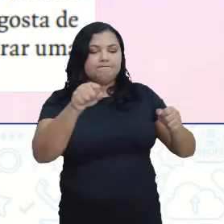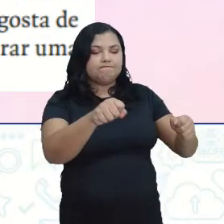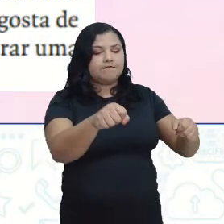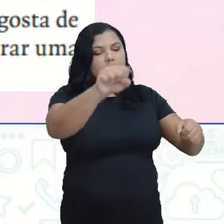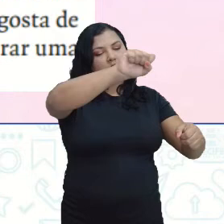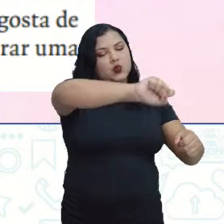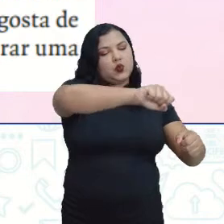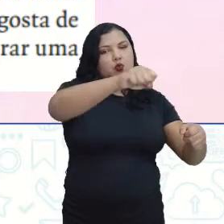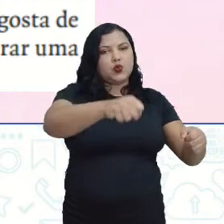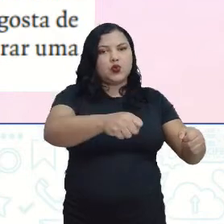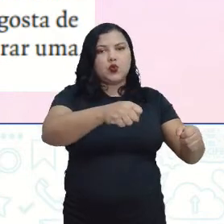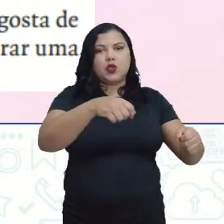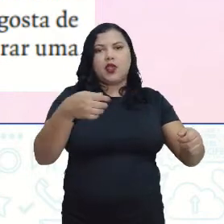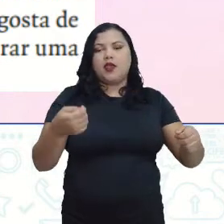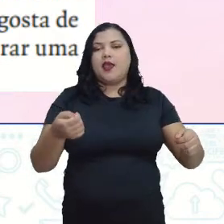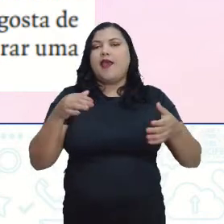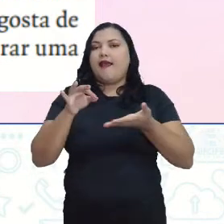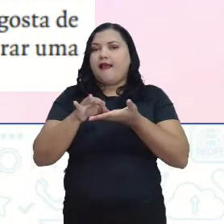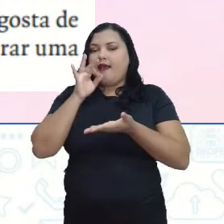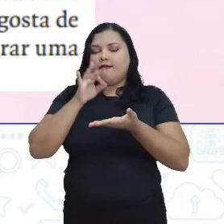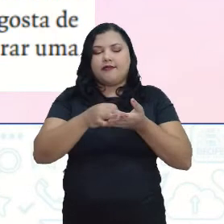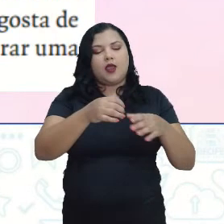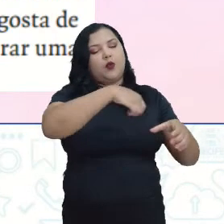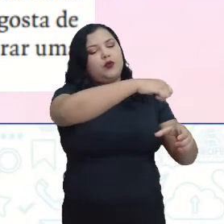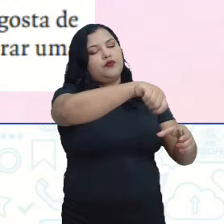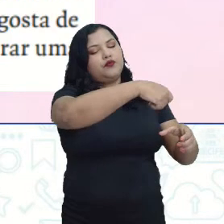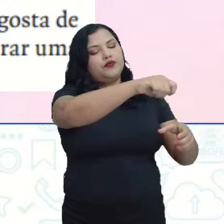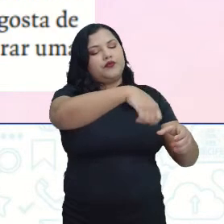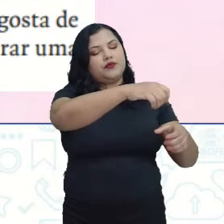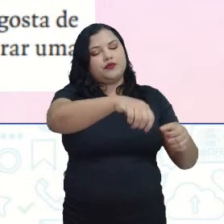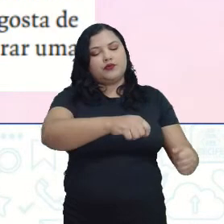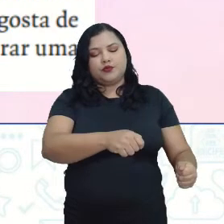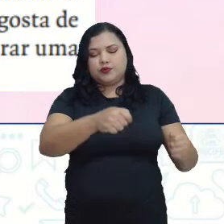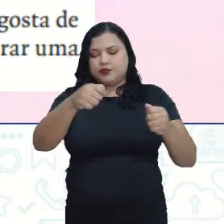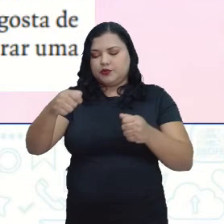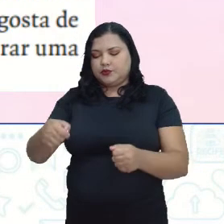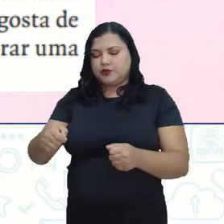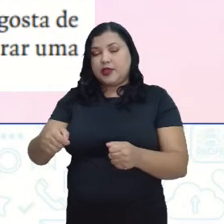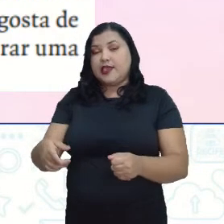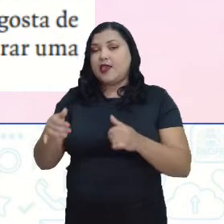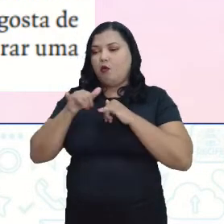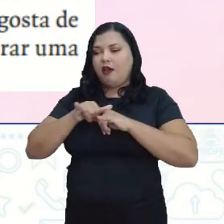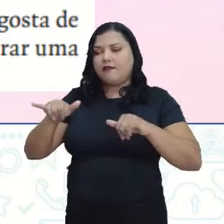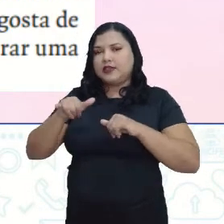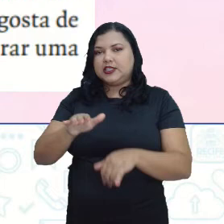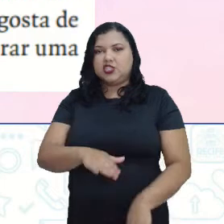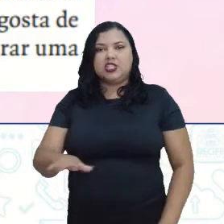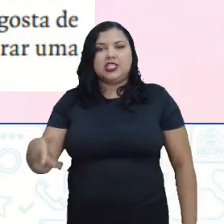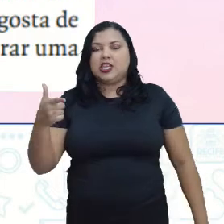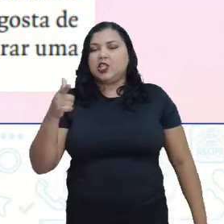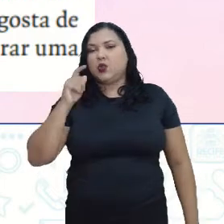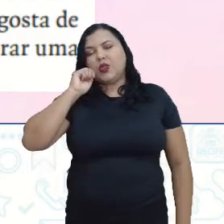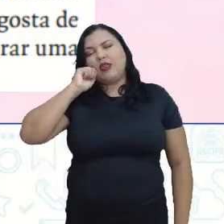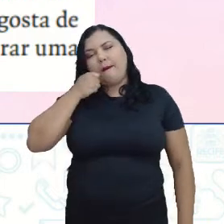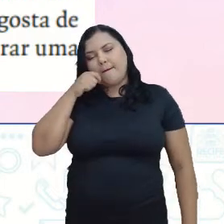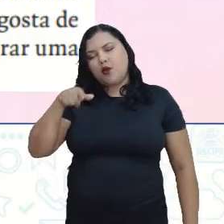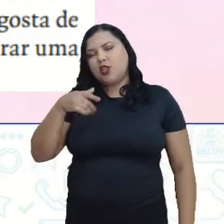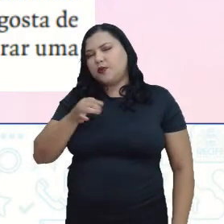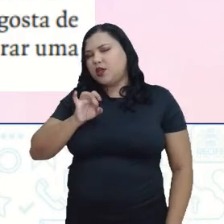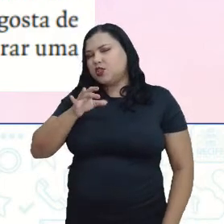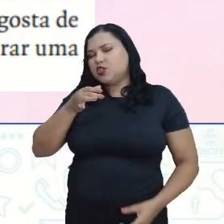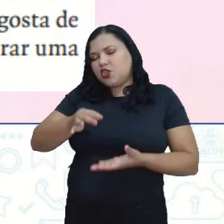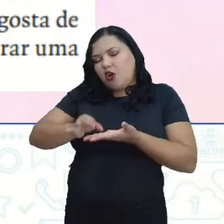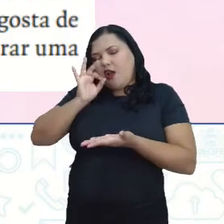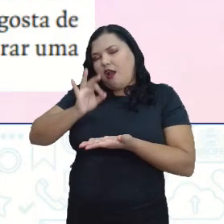tinha pão, que tomassem café simples e comesse carne com farinha. Eu estava indisposta, resolvi